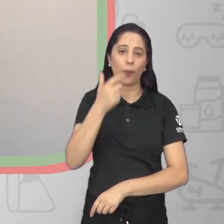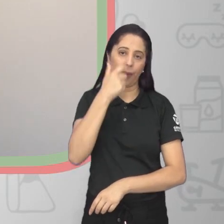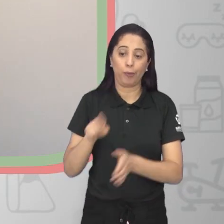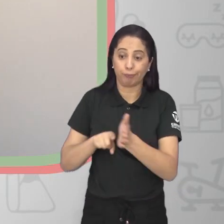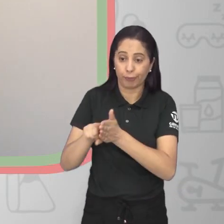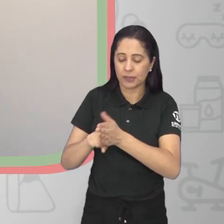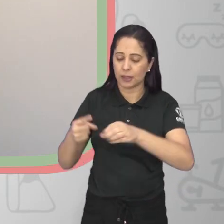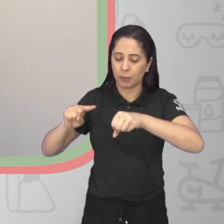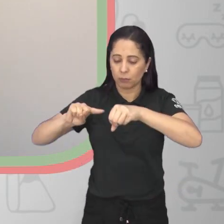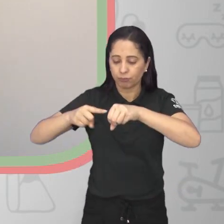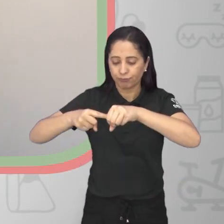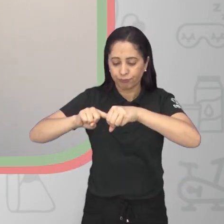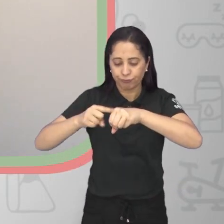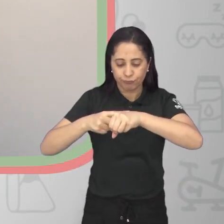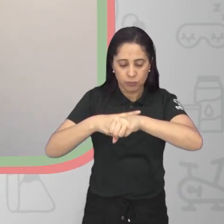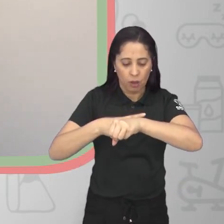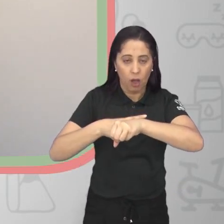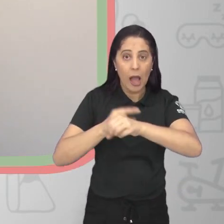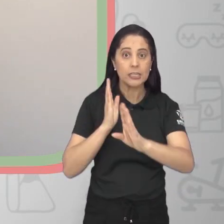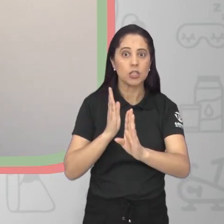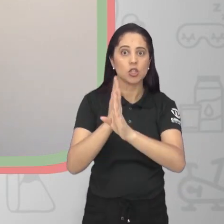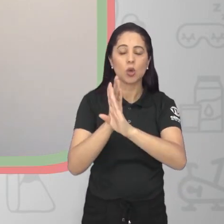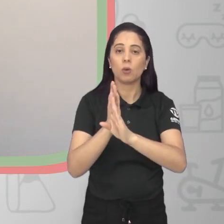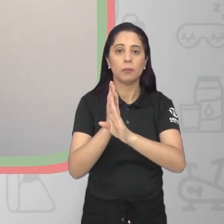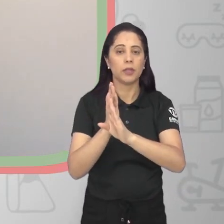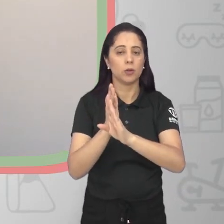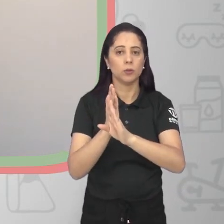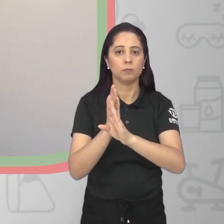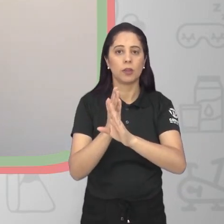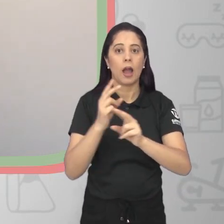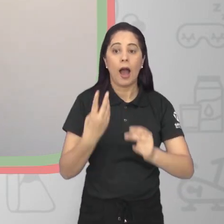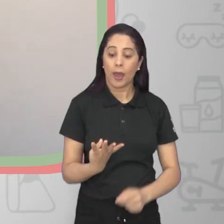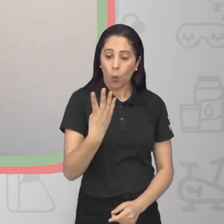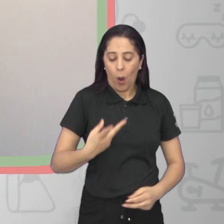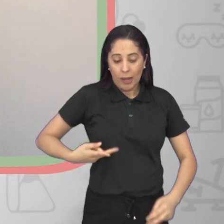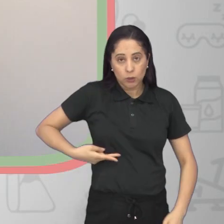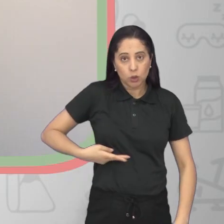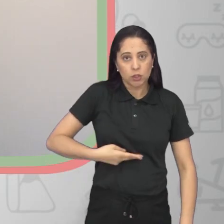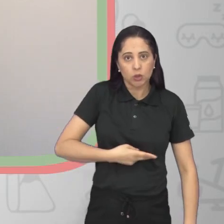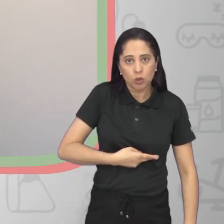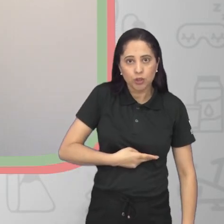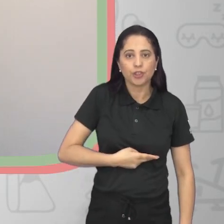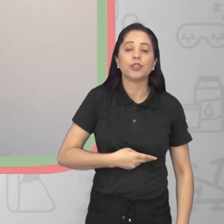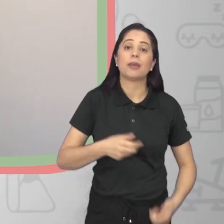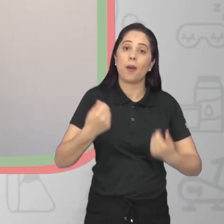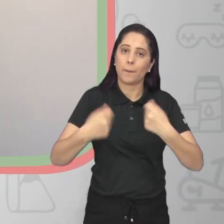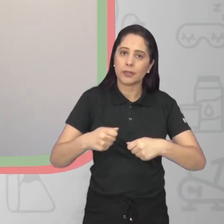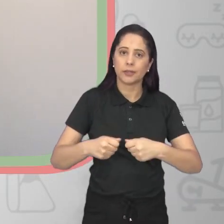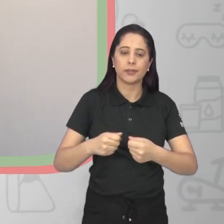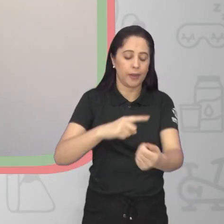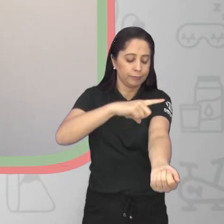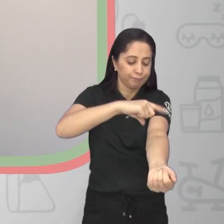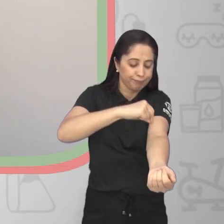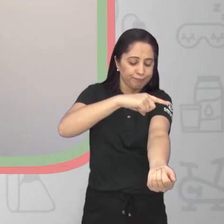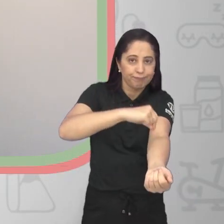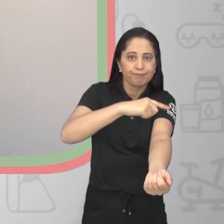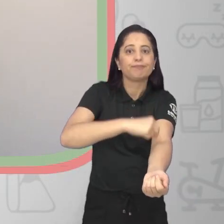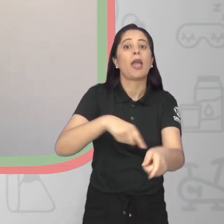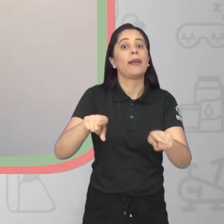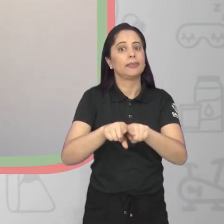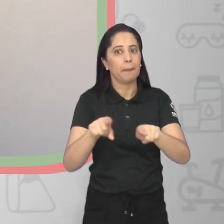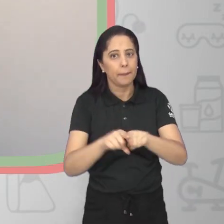de colonoscopia e a partir disso tudo correu rápido. Foram 4 cirurgias, 10 meses ostomizada,